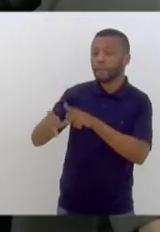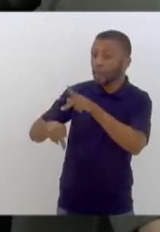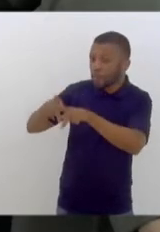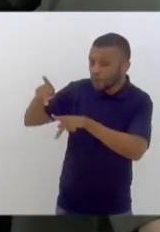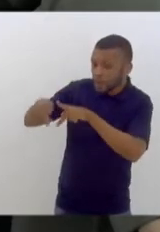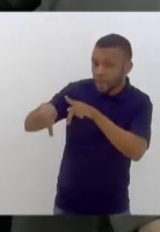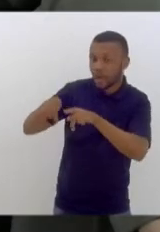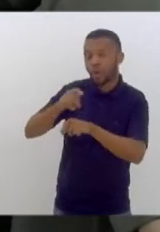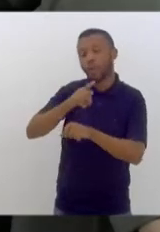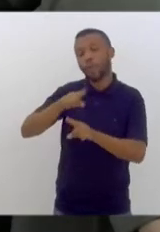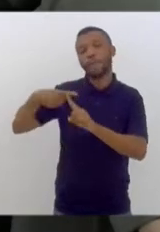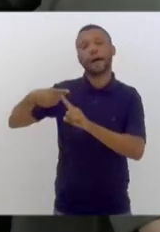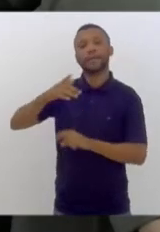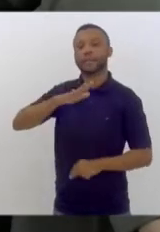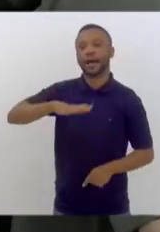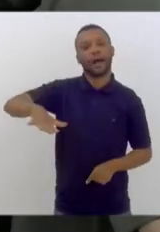área,